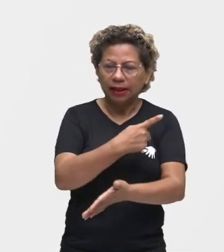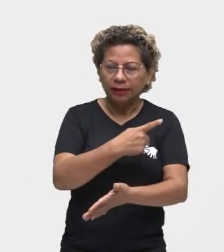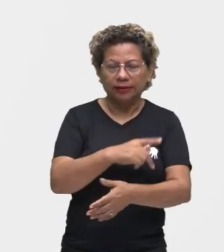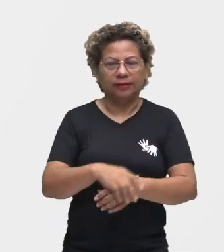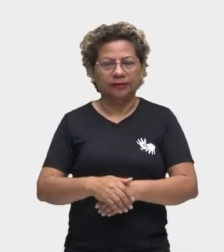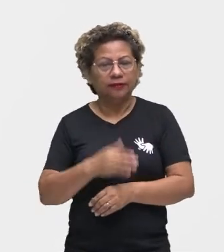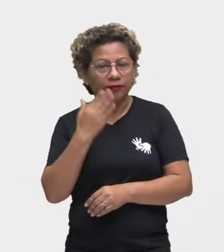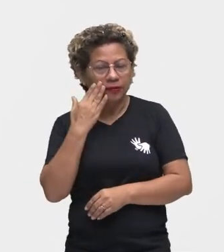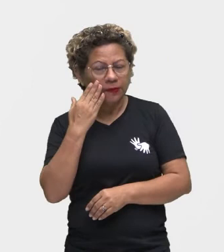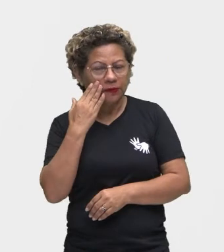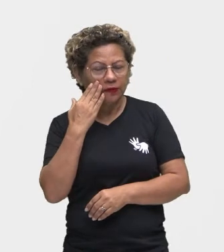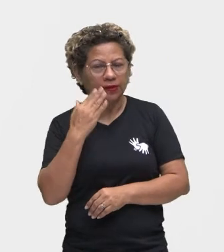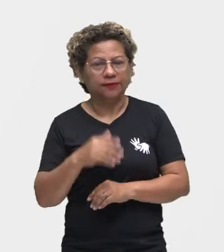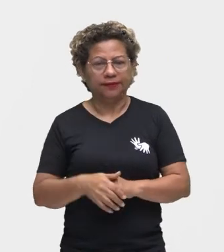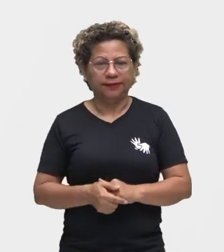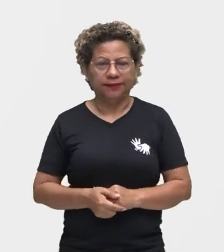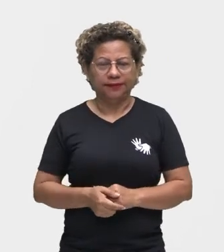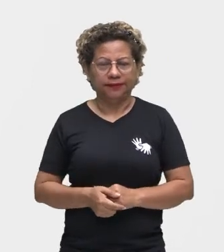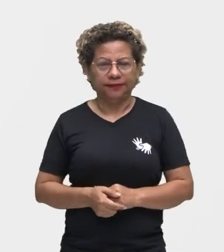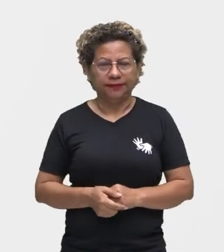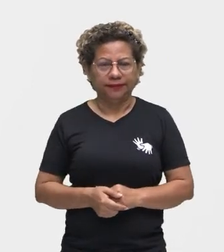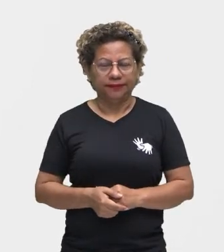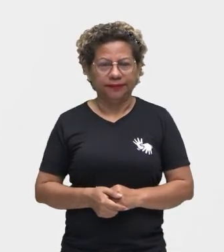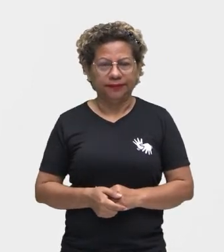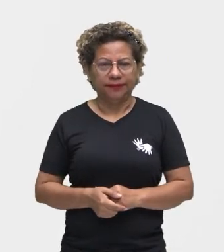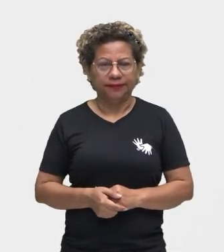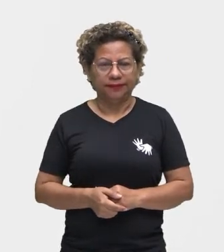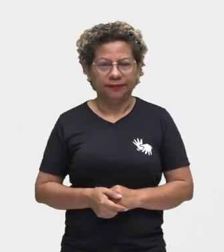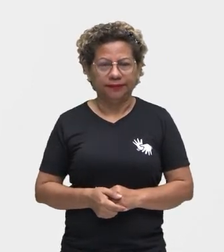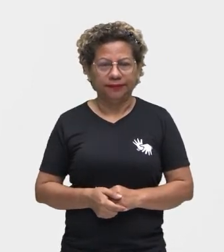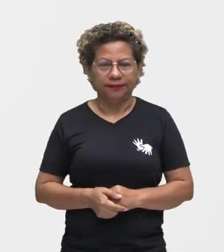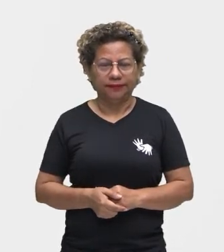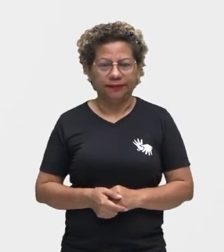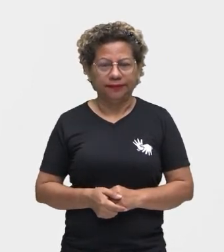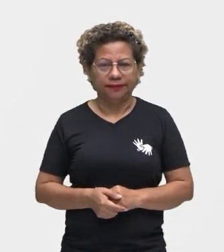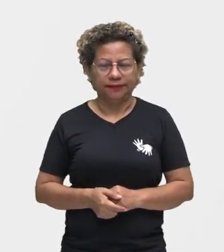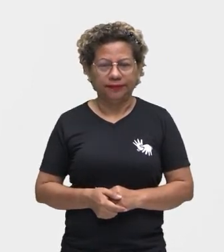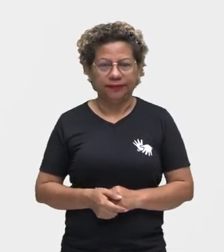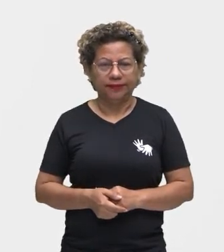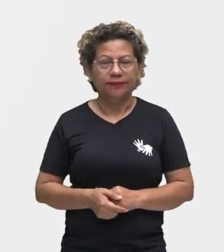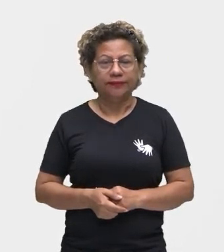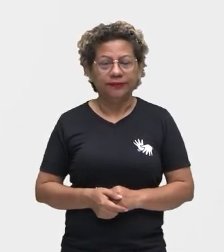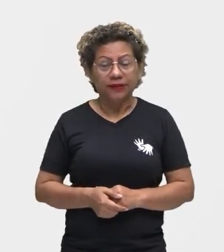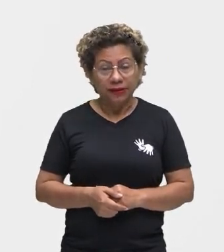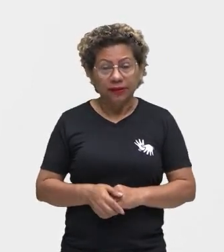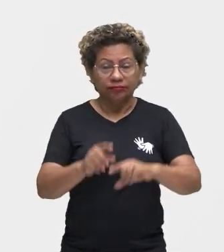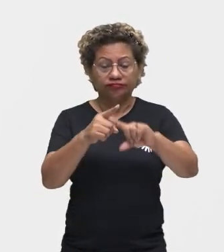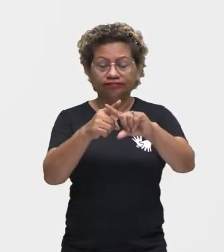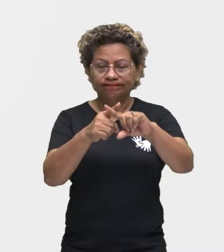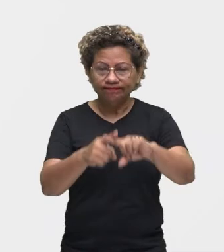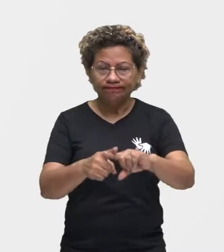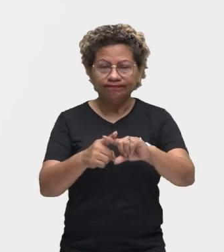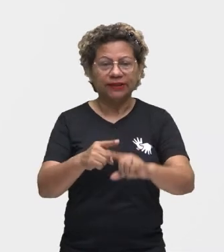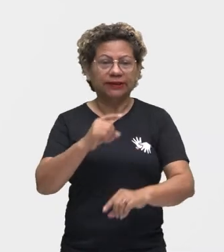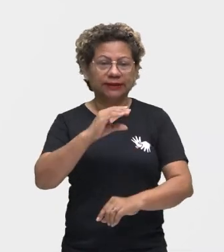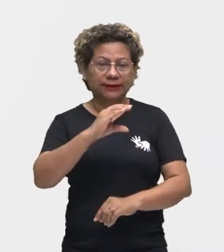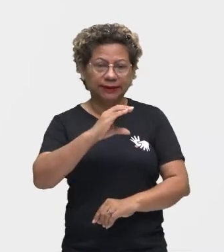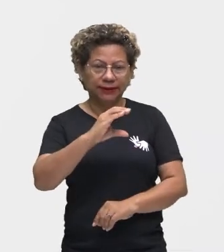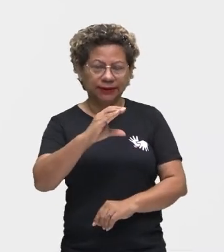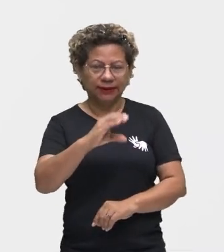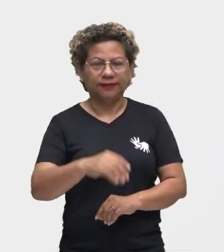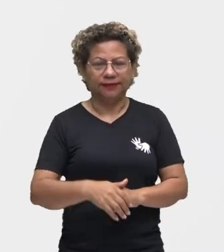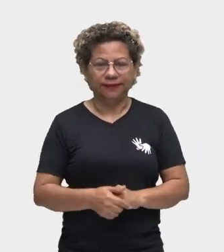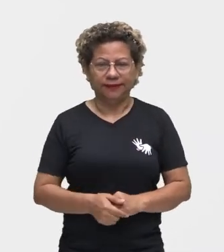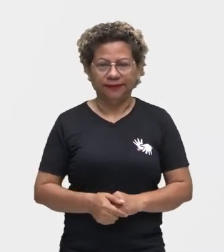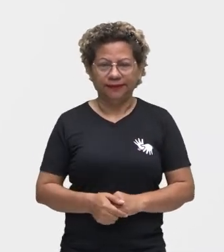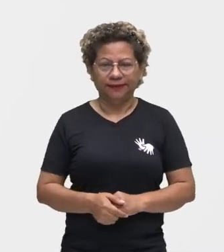à resposta? Vocês tinham quatro opções. Vamos à resposta correta. Olha só, a resposta é a letra C,